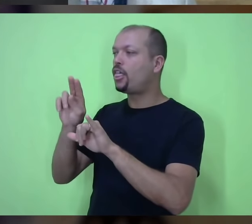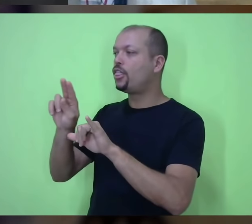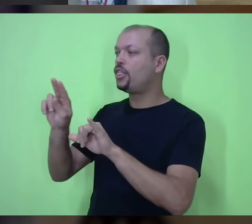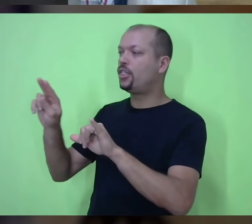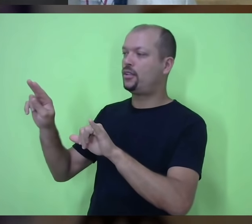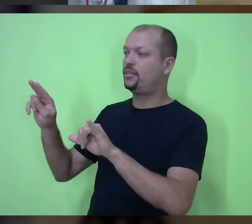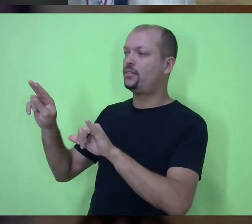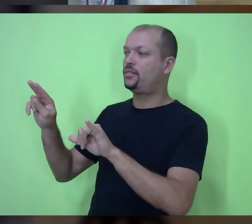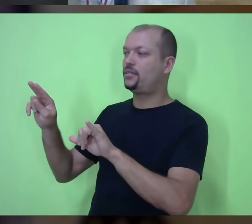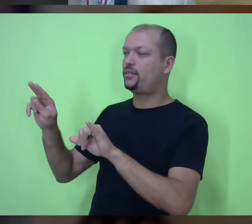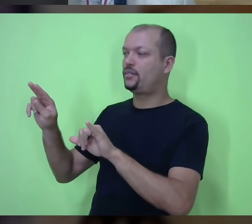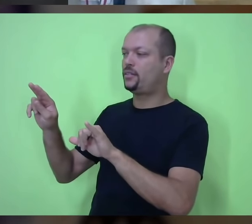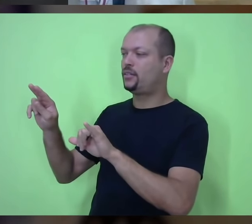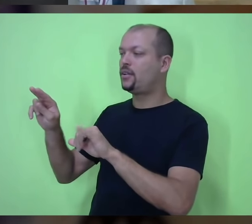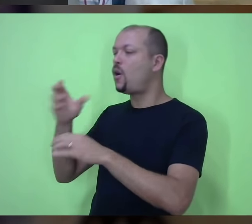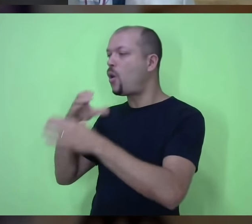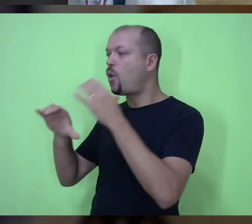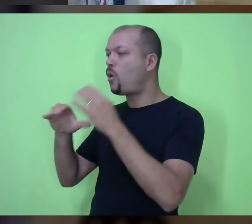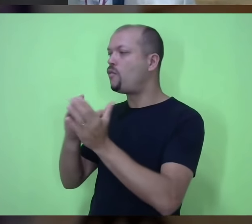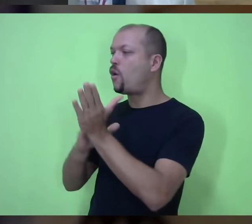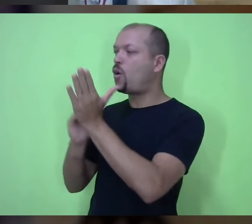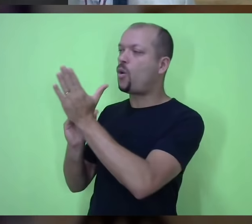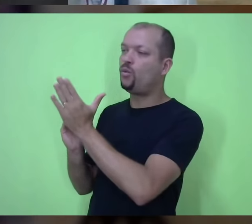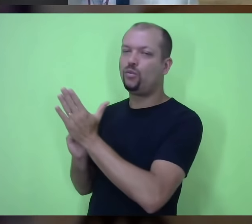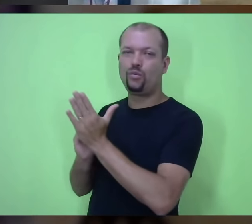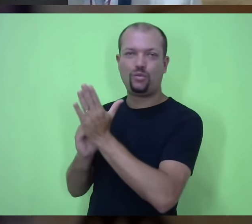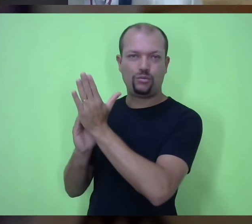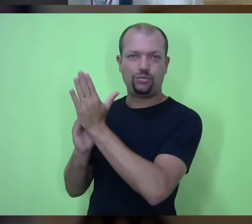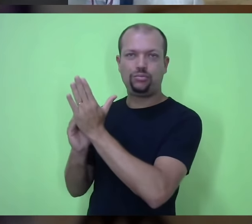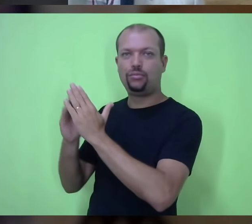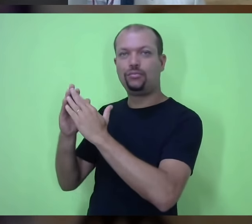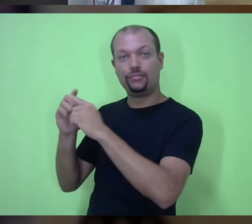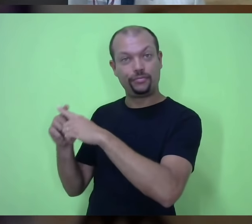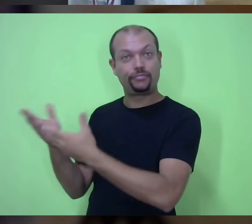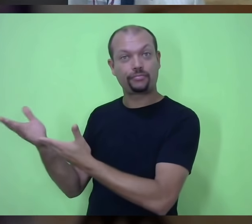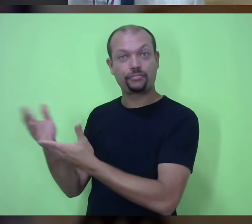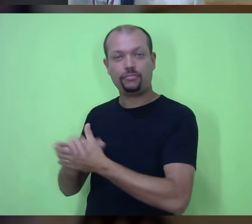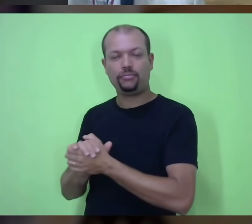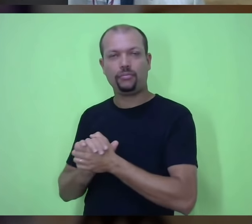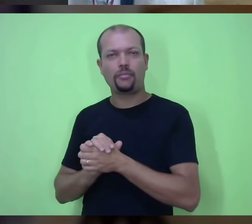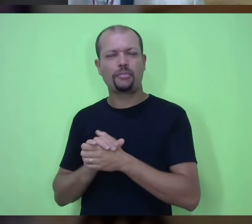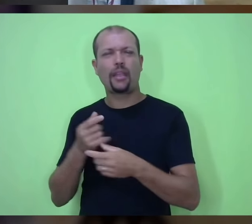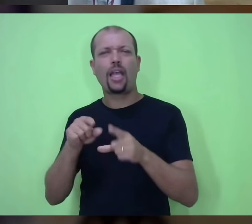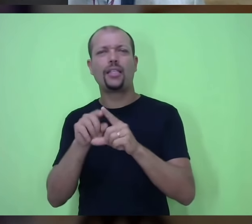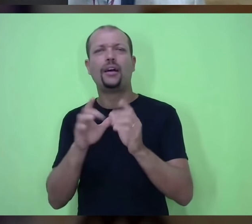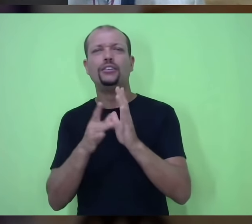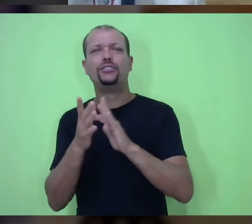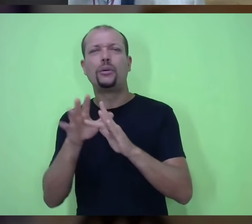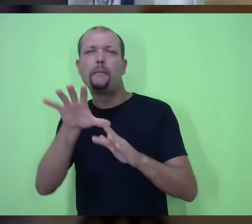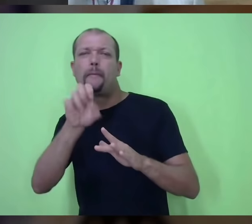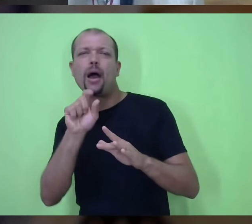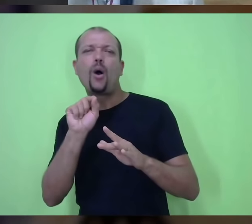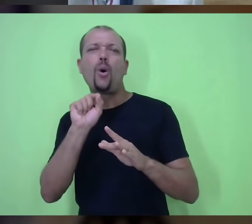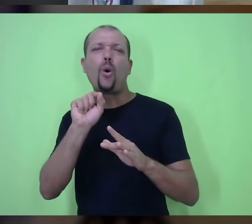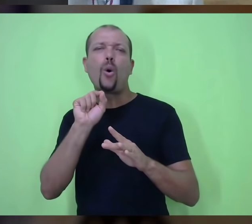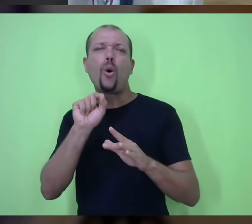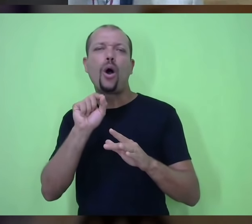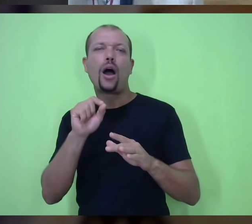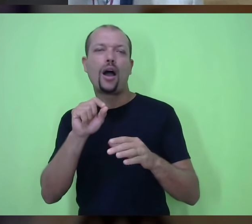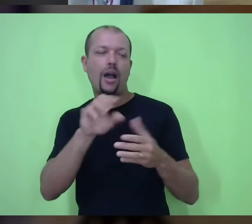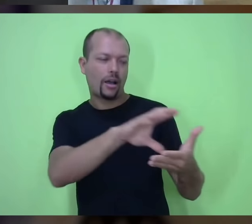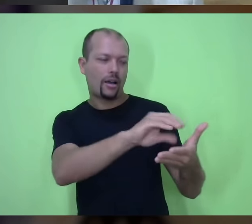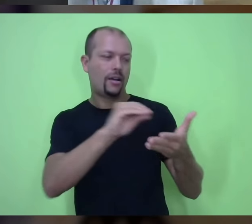nome, cantarei louvores no meio da congregação. Então, é como se ele pegasse, para ser bem sincero, a